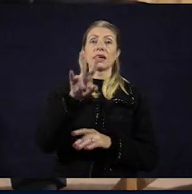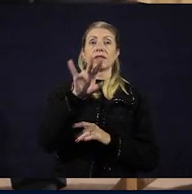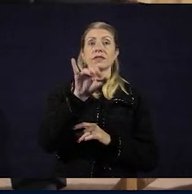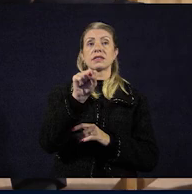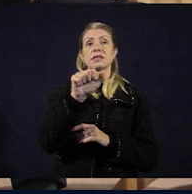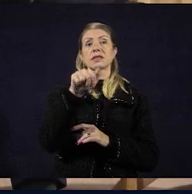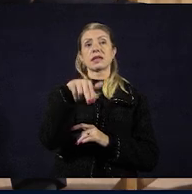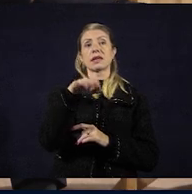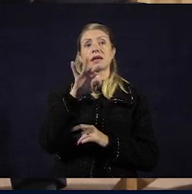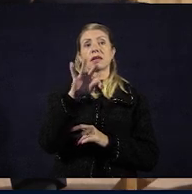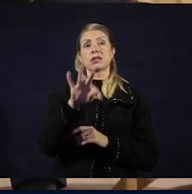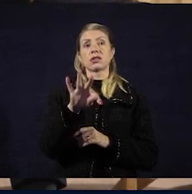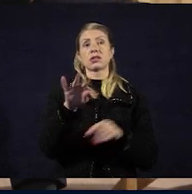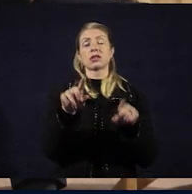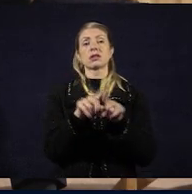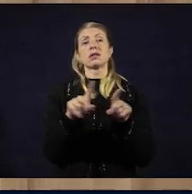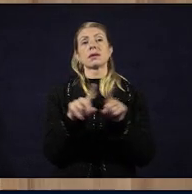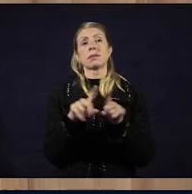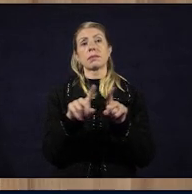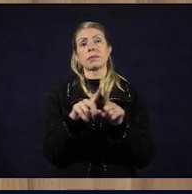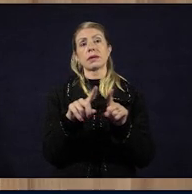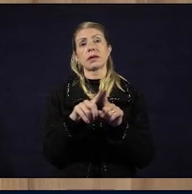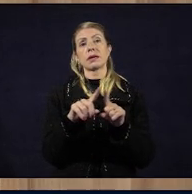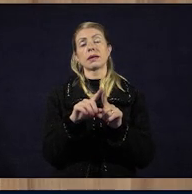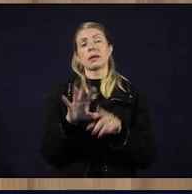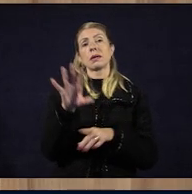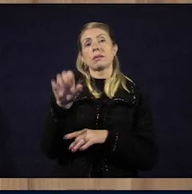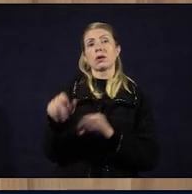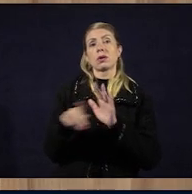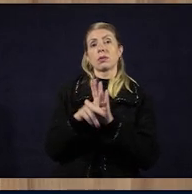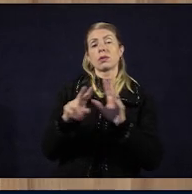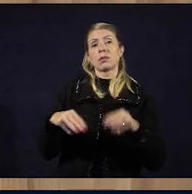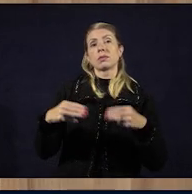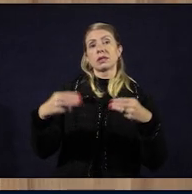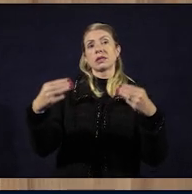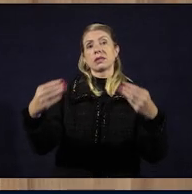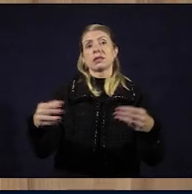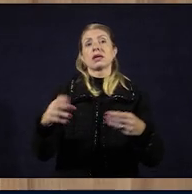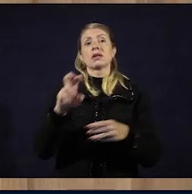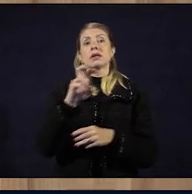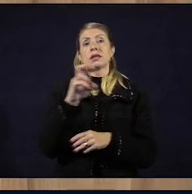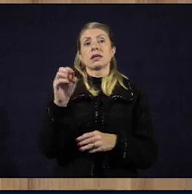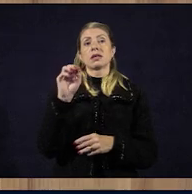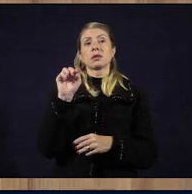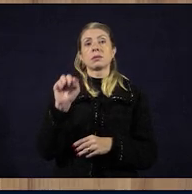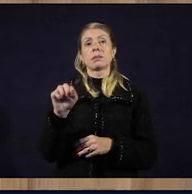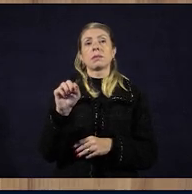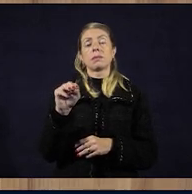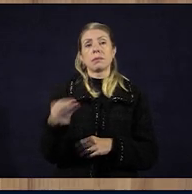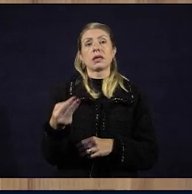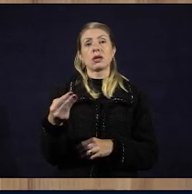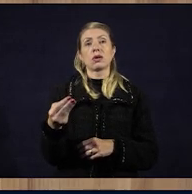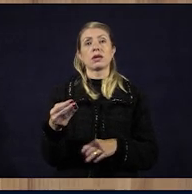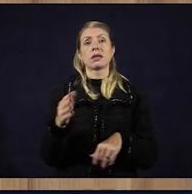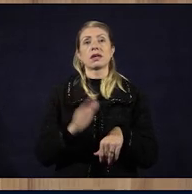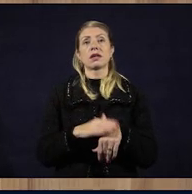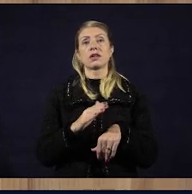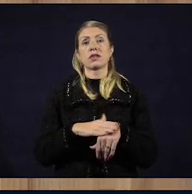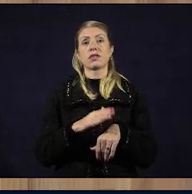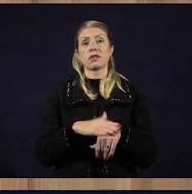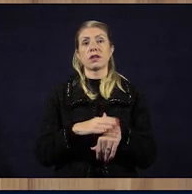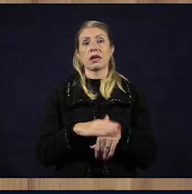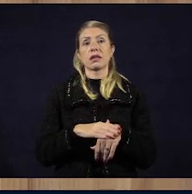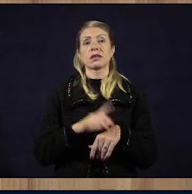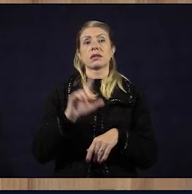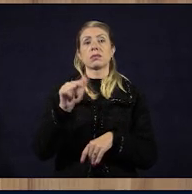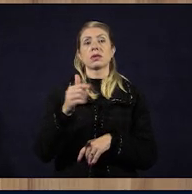pegou uma debênture incentivada do ministério dois anos atrás 500 milhões depois fez um Ipo de 8.000 seis